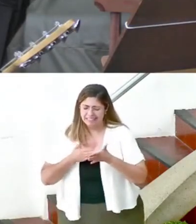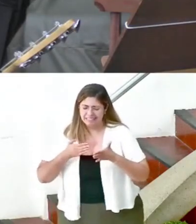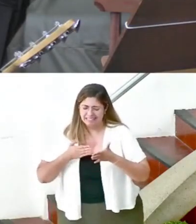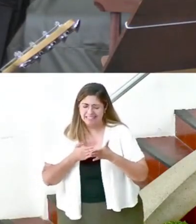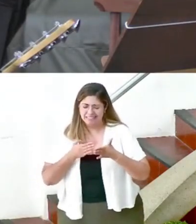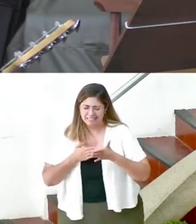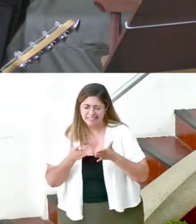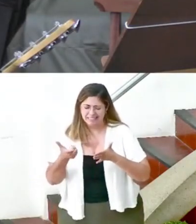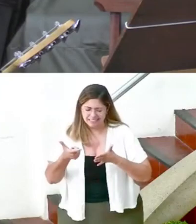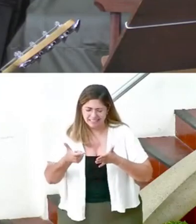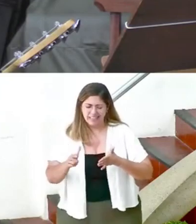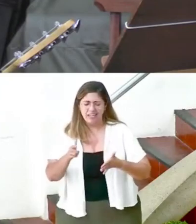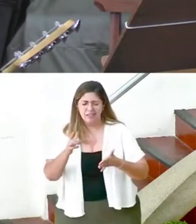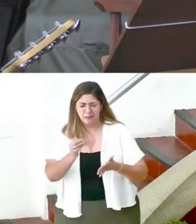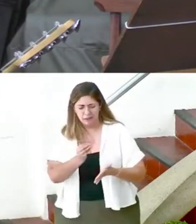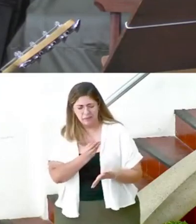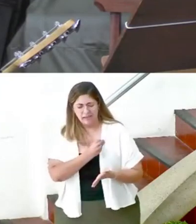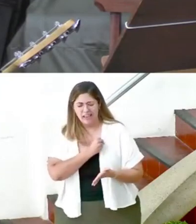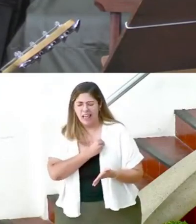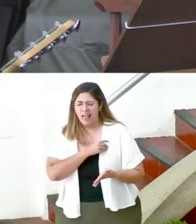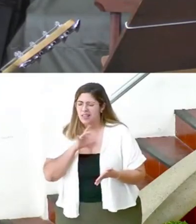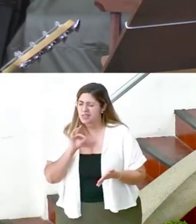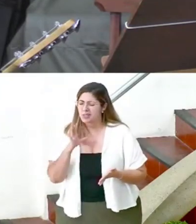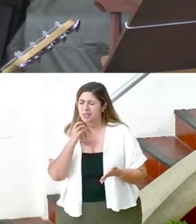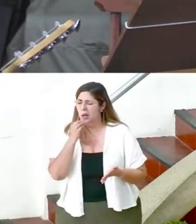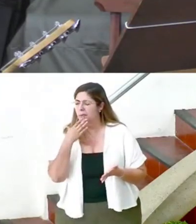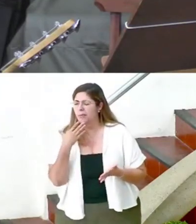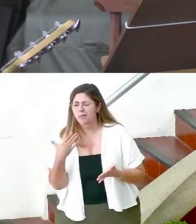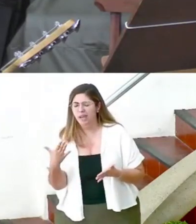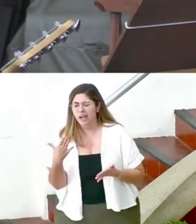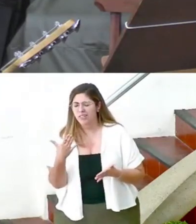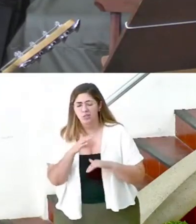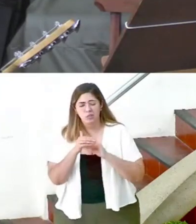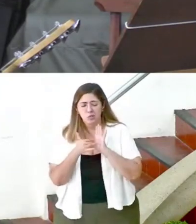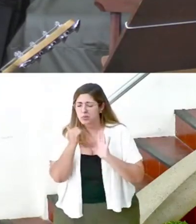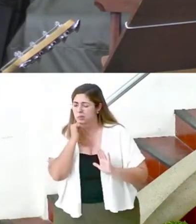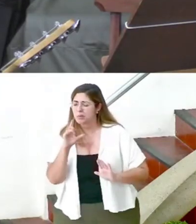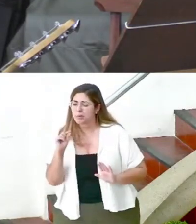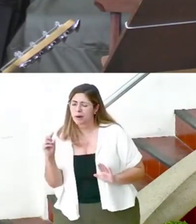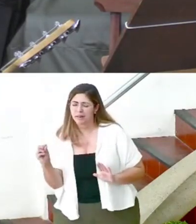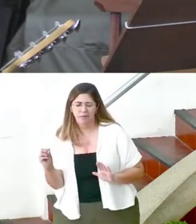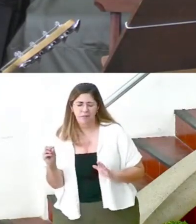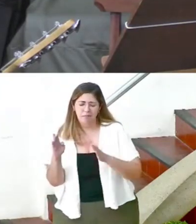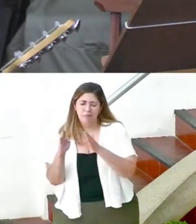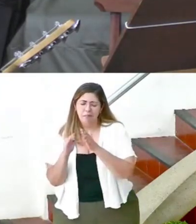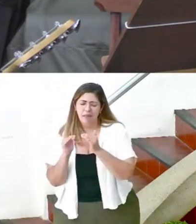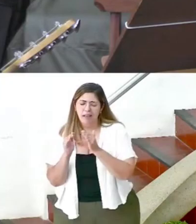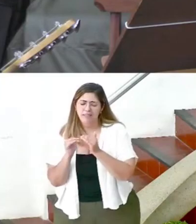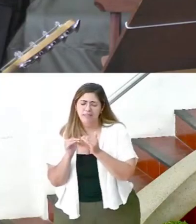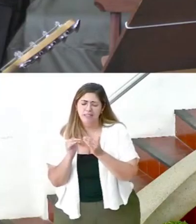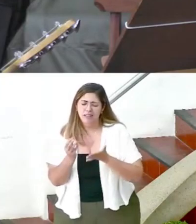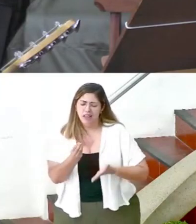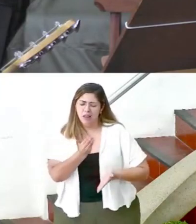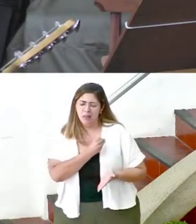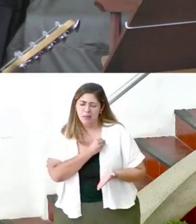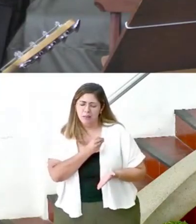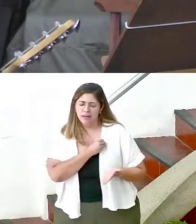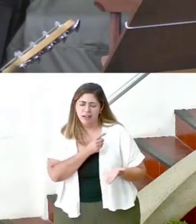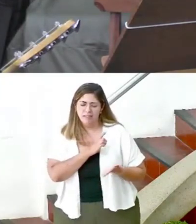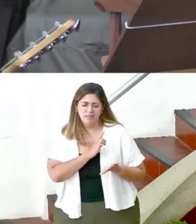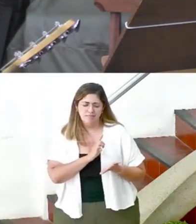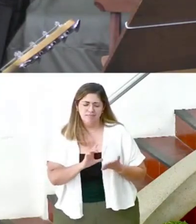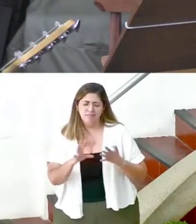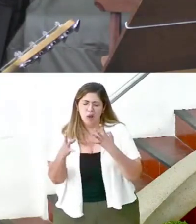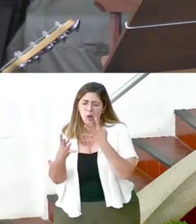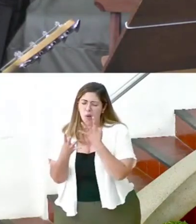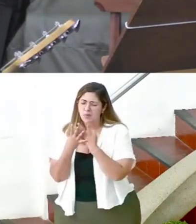por conta da sua bondade, a tudo absolutamente perdoa. Mas Senhor, o Senhor perdoa pecados confessados.